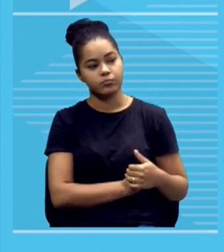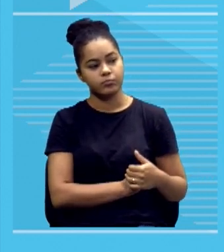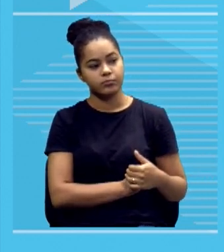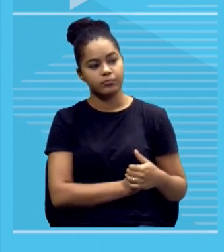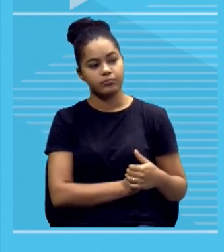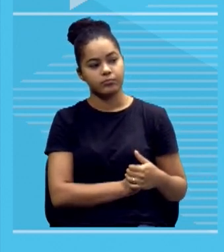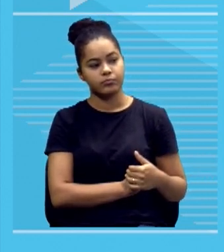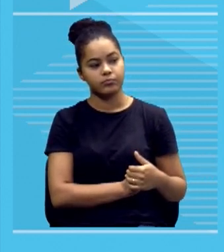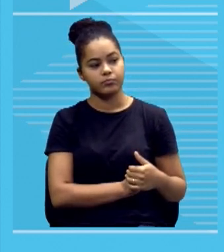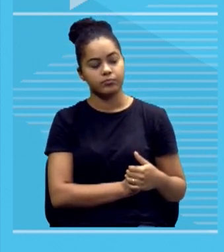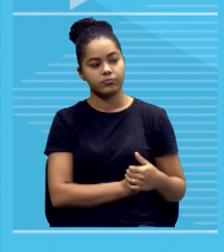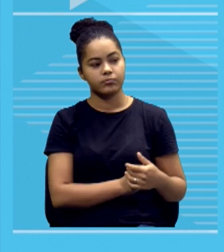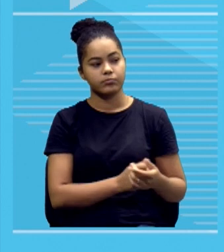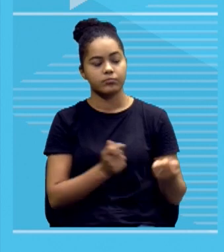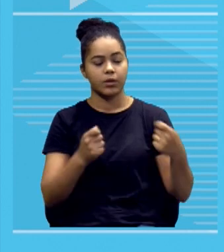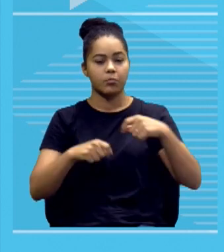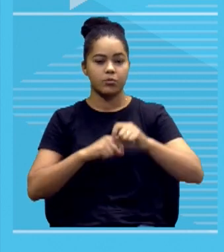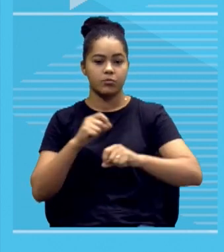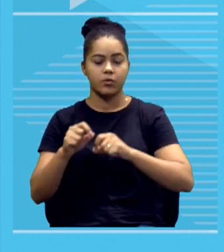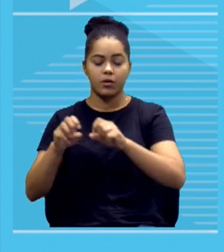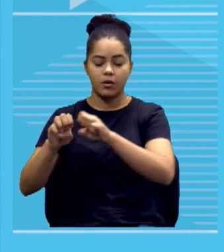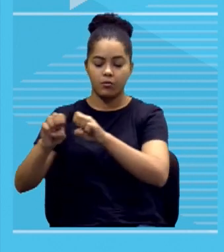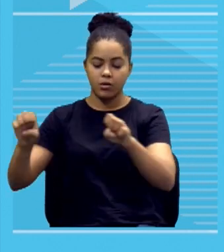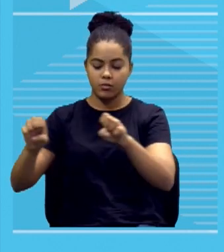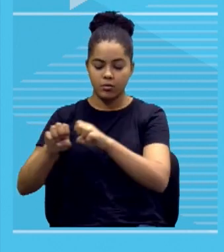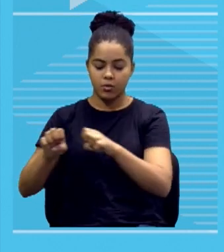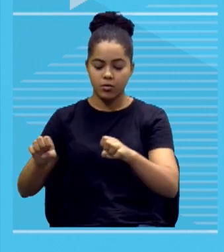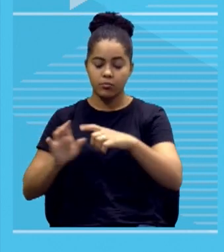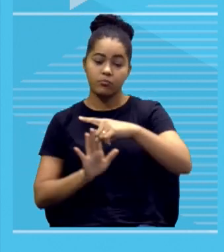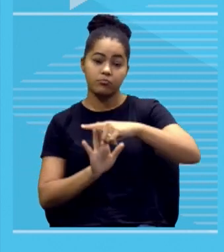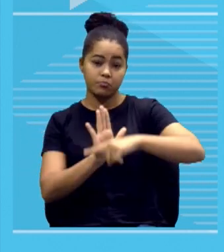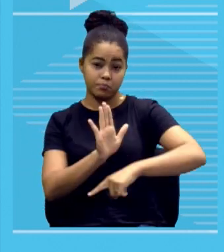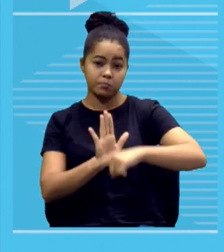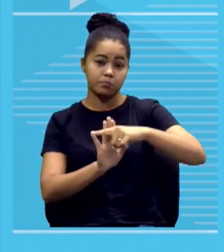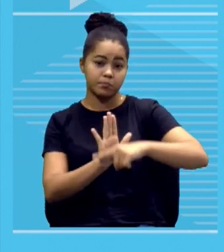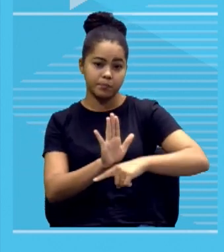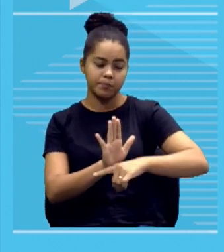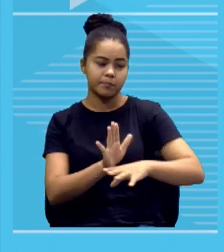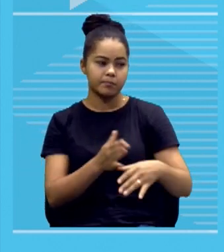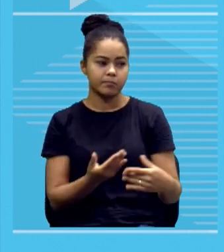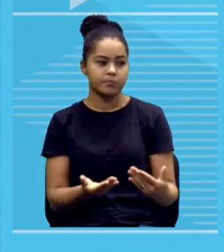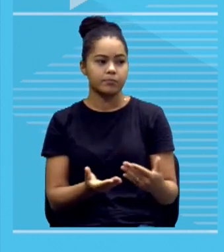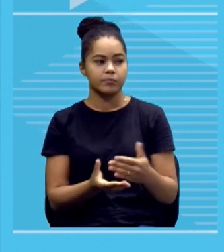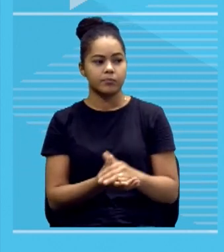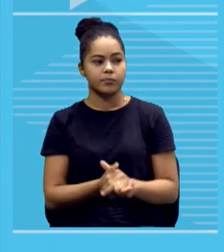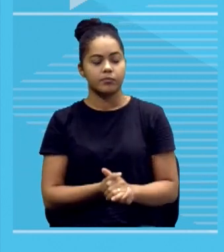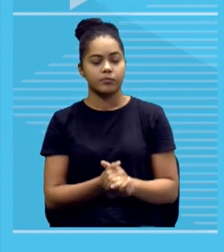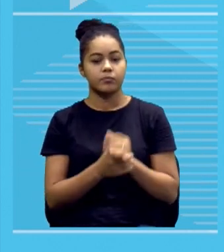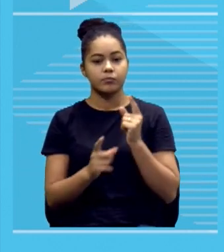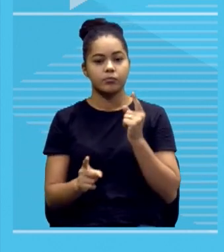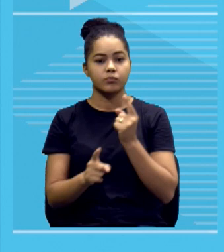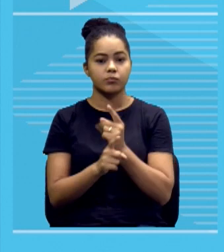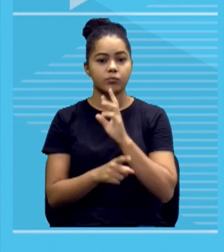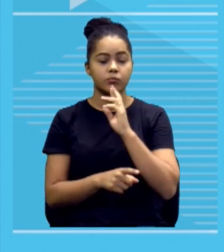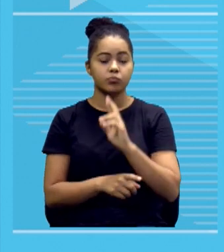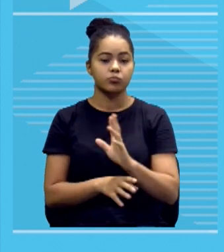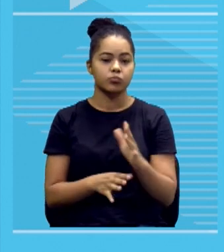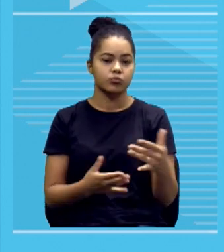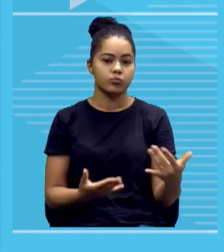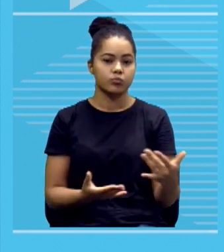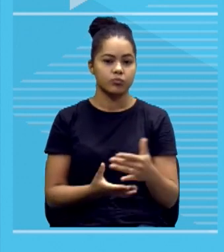posso subtrair as 2 equações. Quando eu subtraio elas, o que é que eu tenho? Eu tenho que